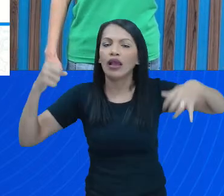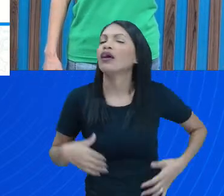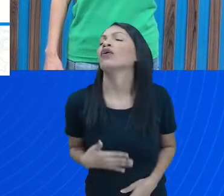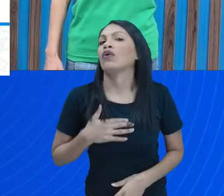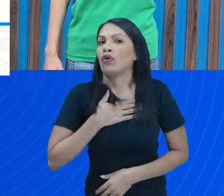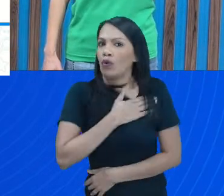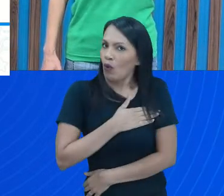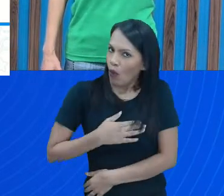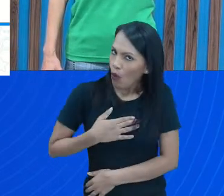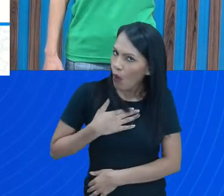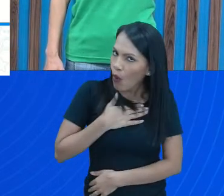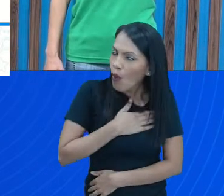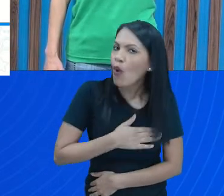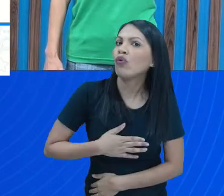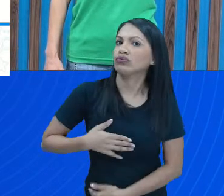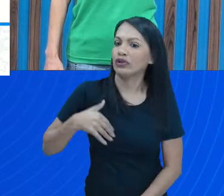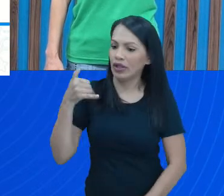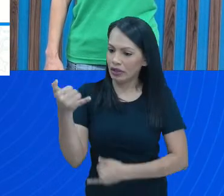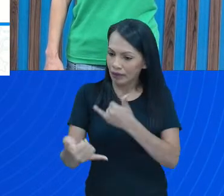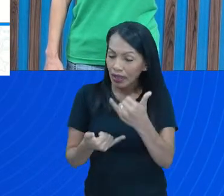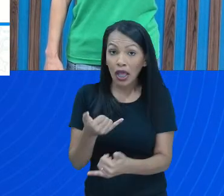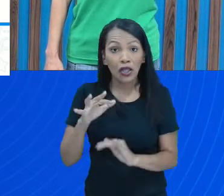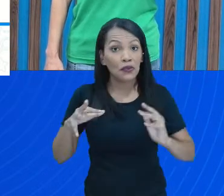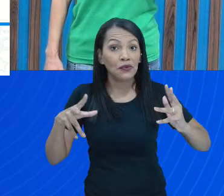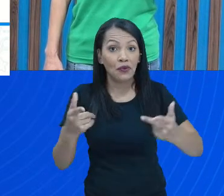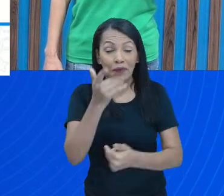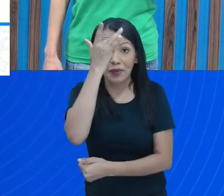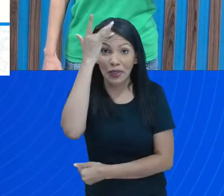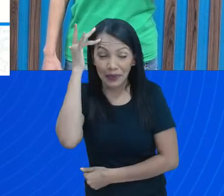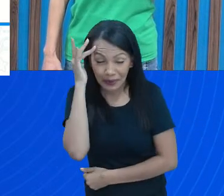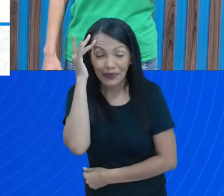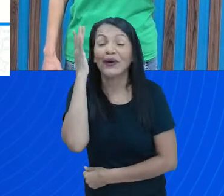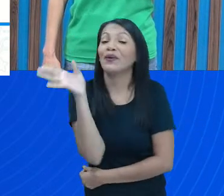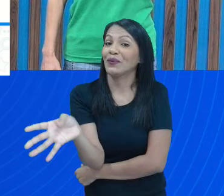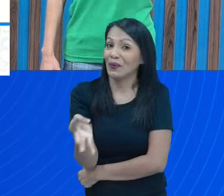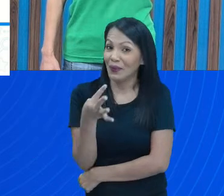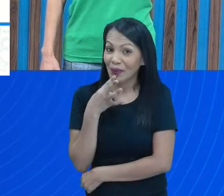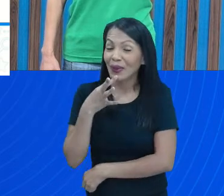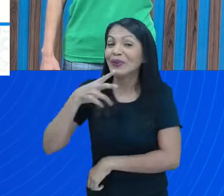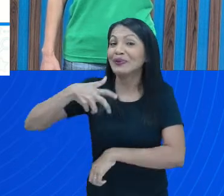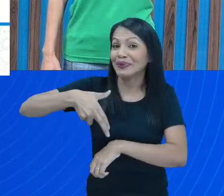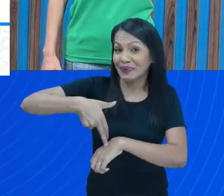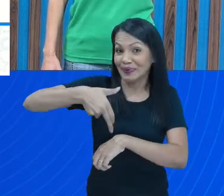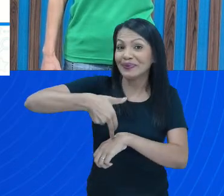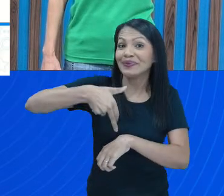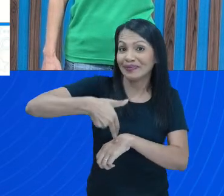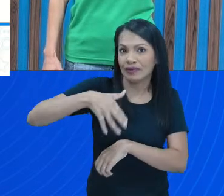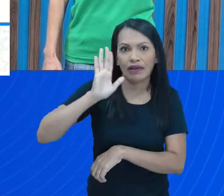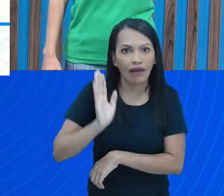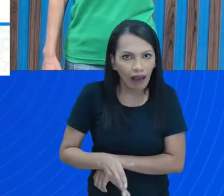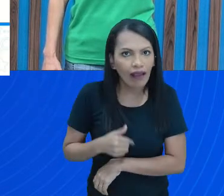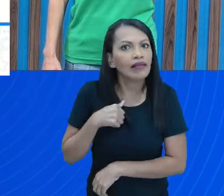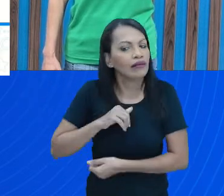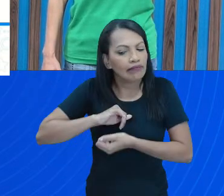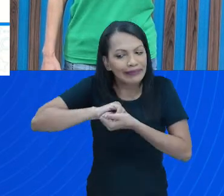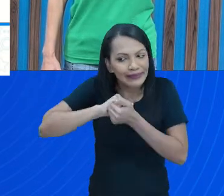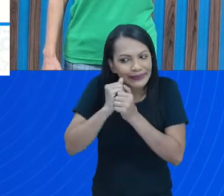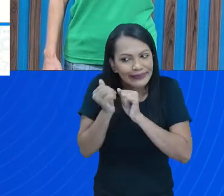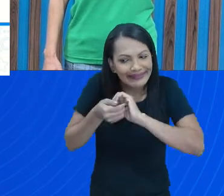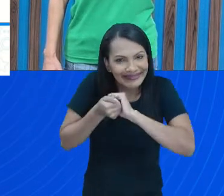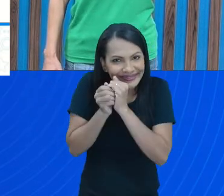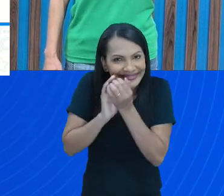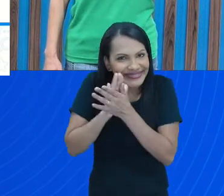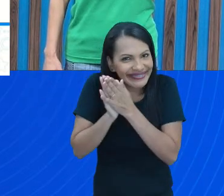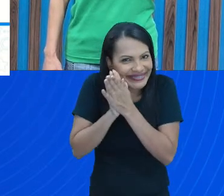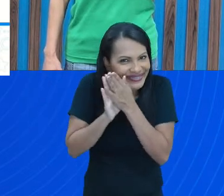Saci Pererê pelas travessuras deles, criança, tá? Então, eles aprontam muito, não é? Às